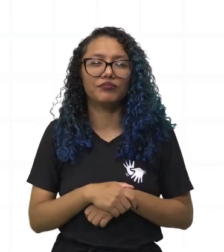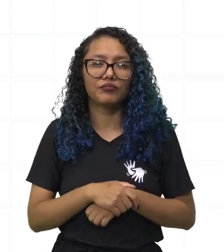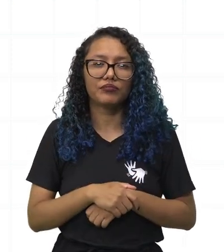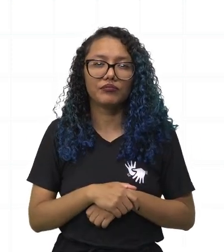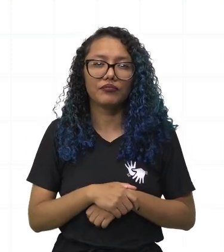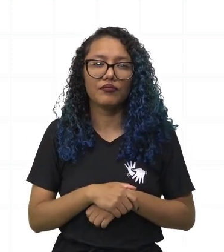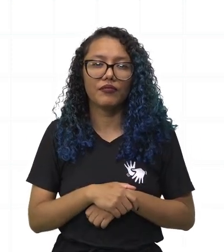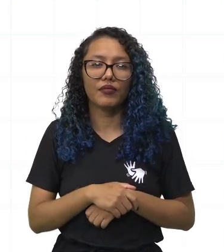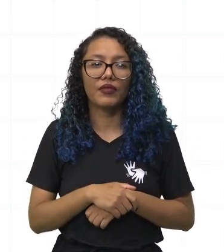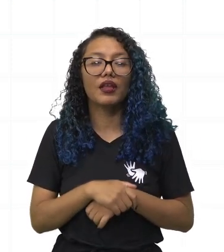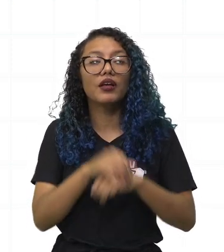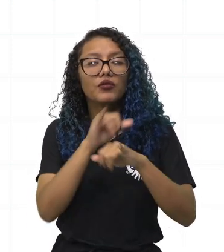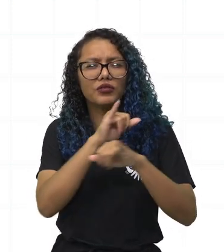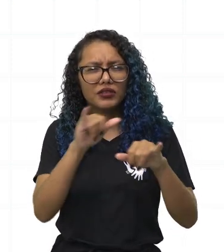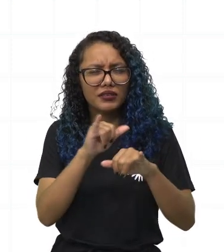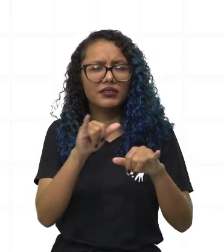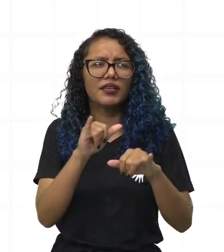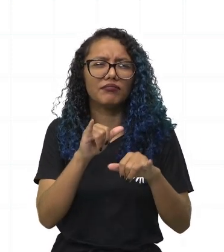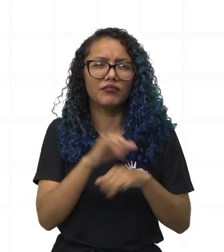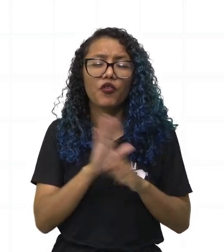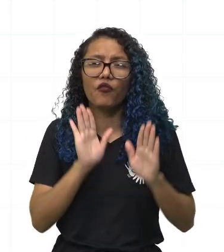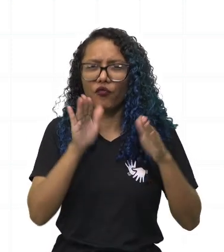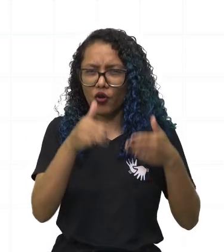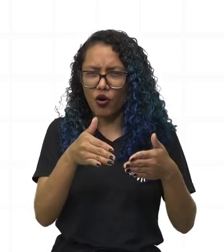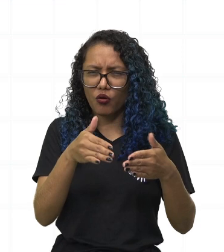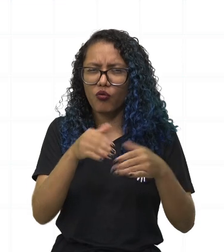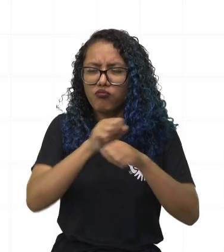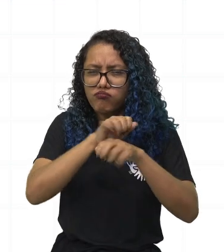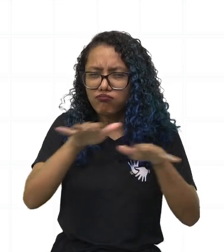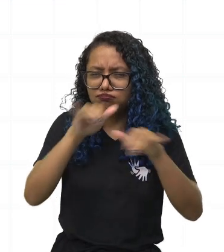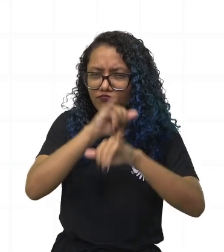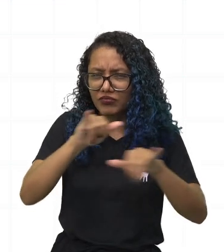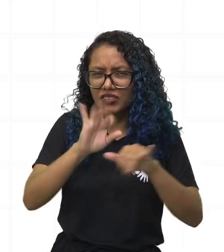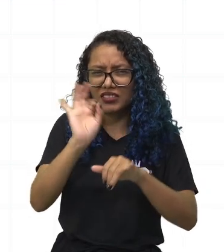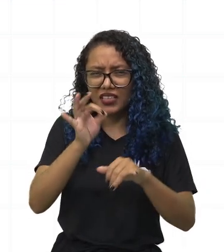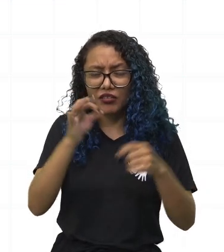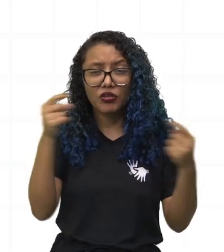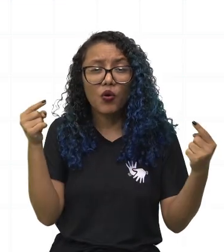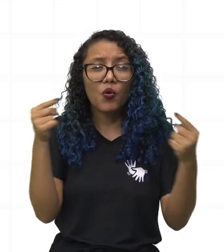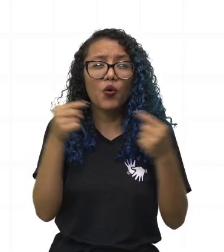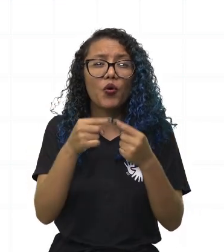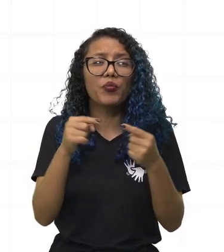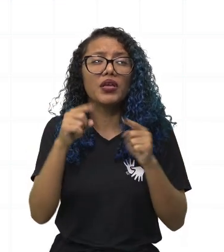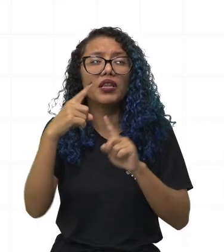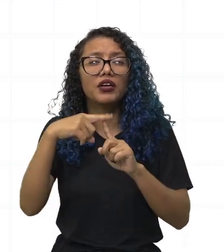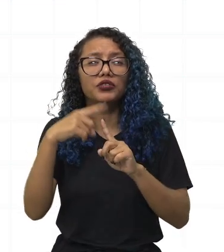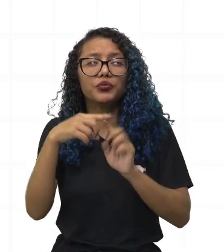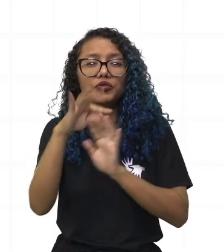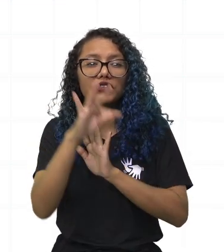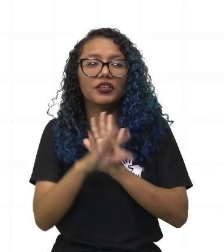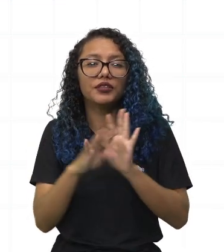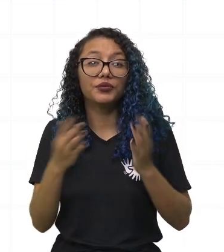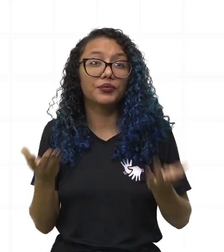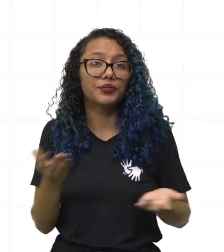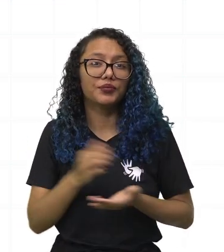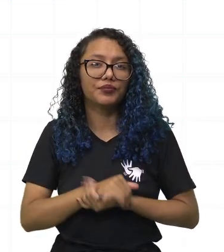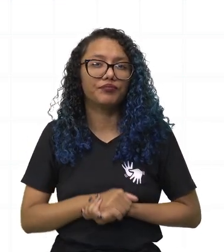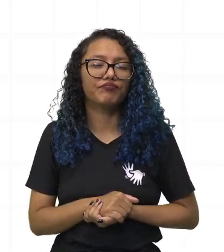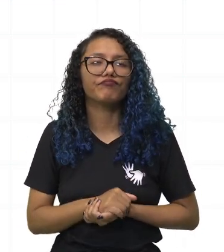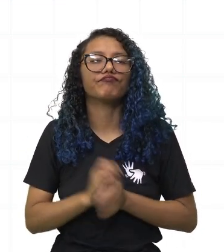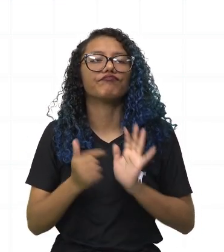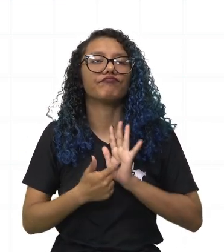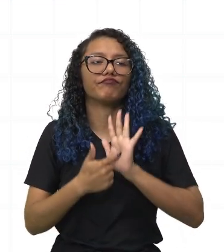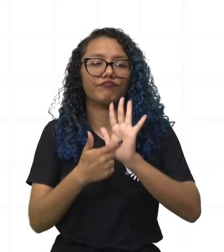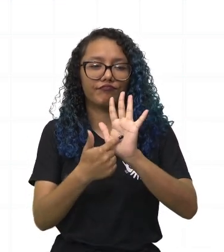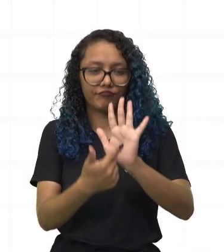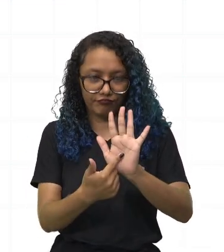tem ali a questão de informar, ela se enquadra dentro do nosso texto, dos tipos textuais, é